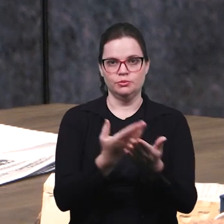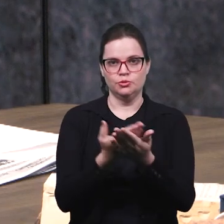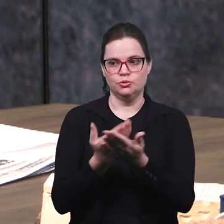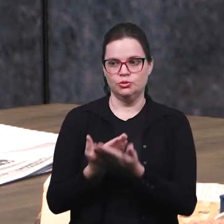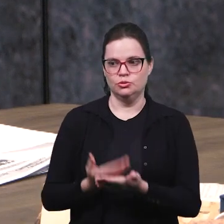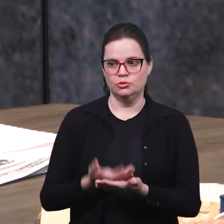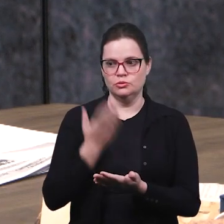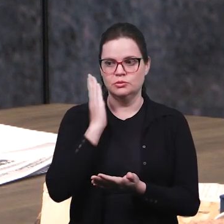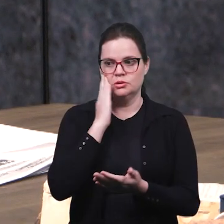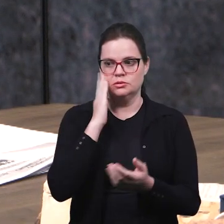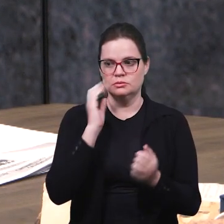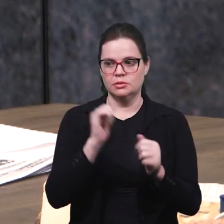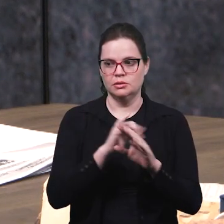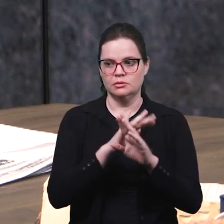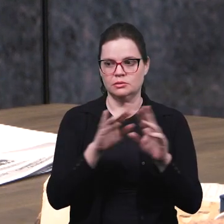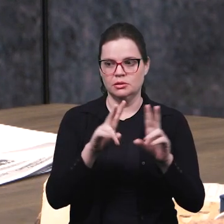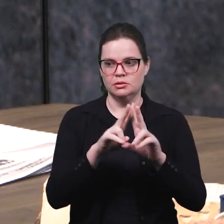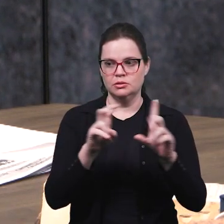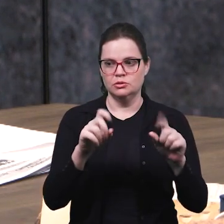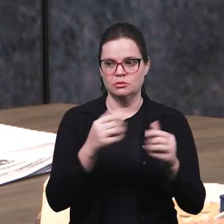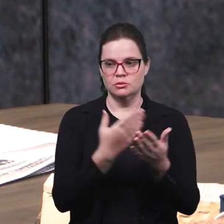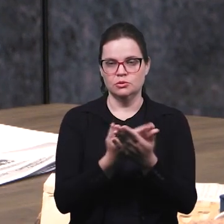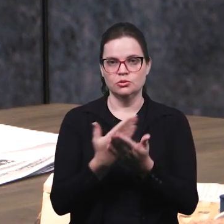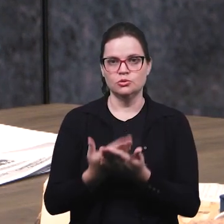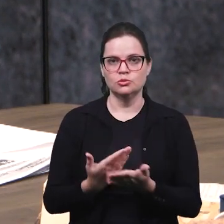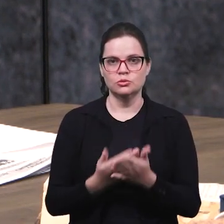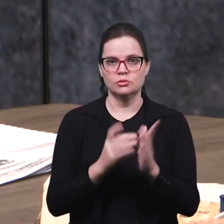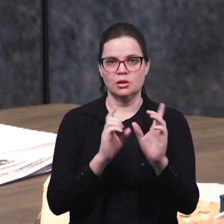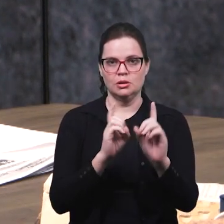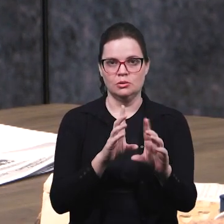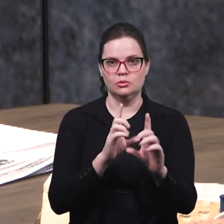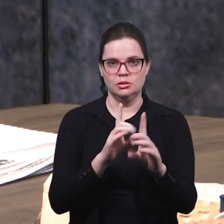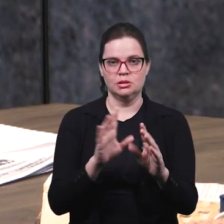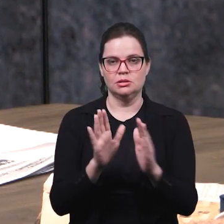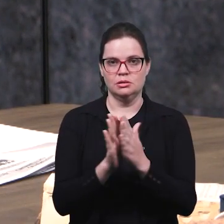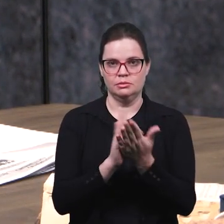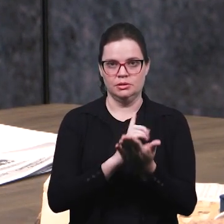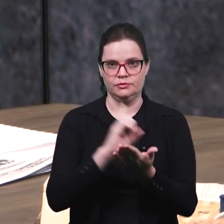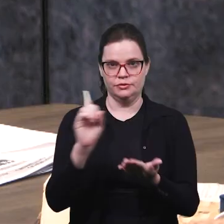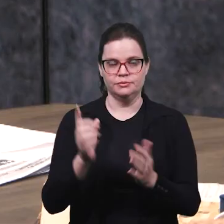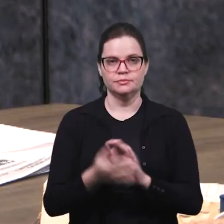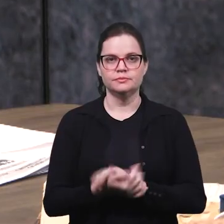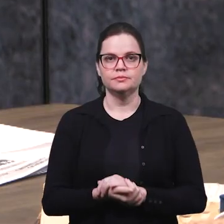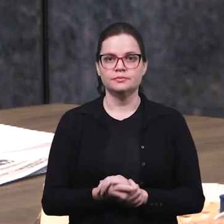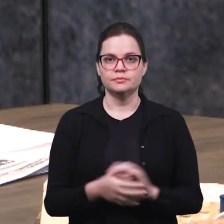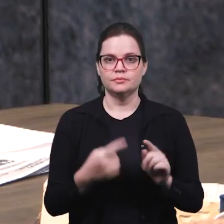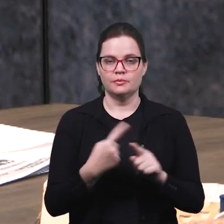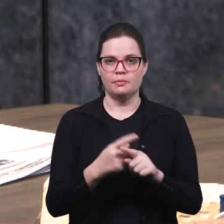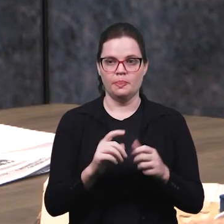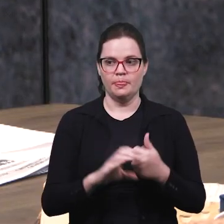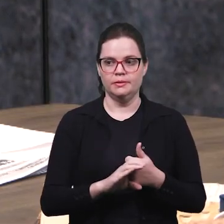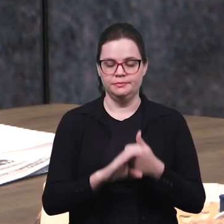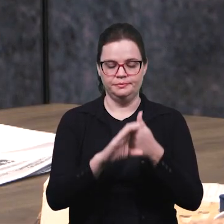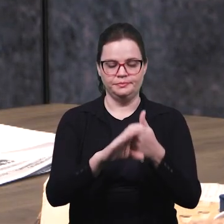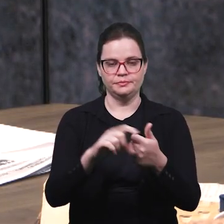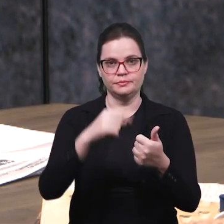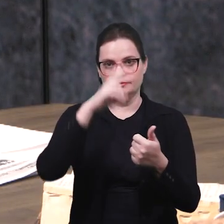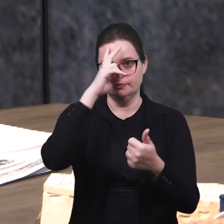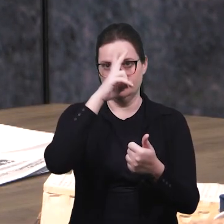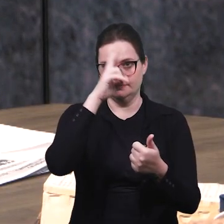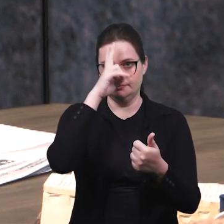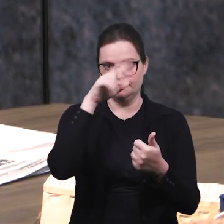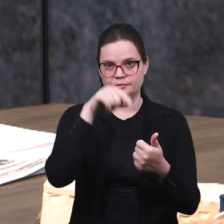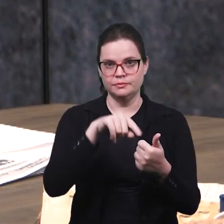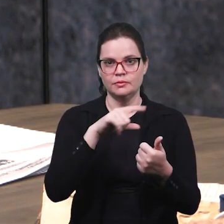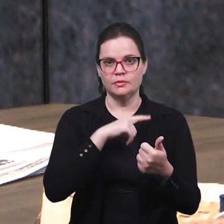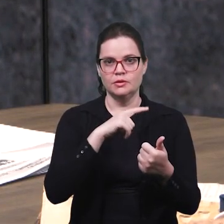de entendimento acerca de certas doutrinas da igreja. Na verdade, o cristianismo, ao longo de toda a sua história, conviveu